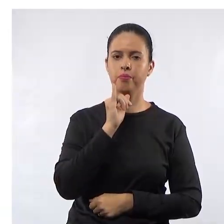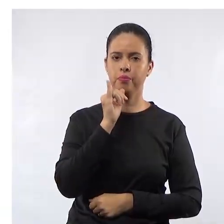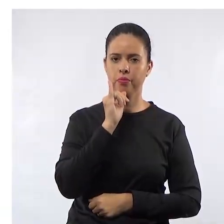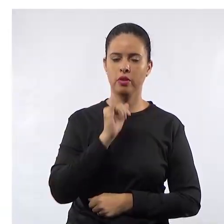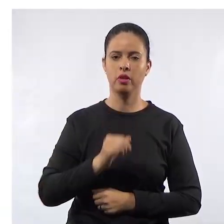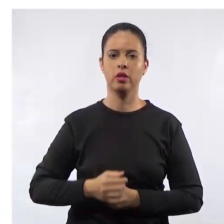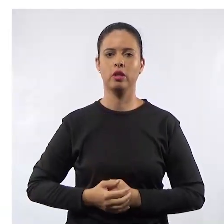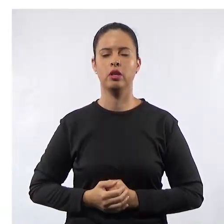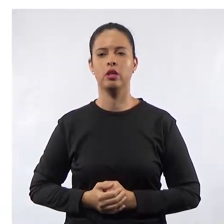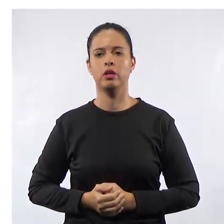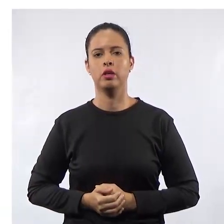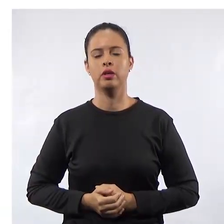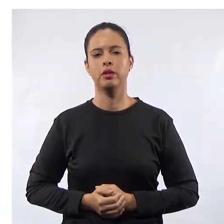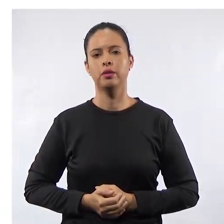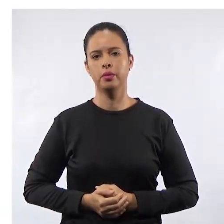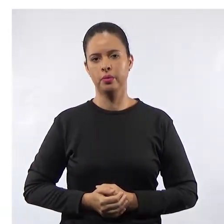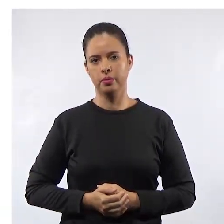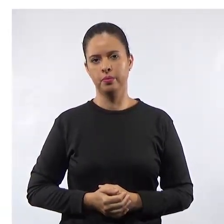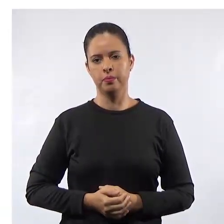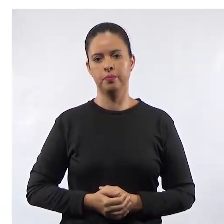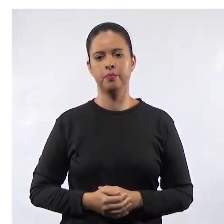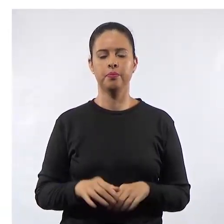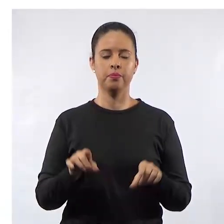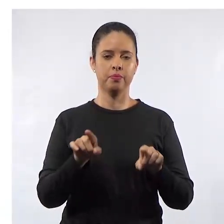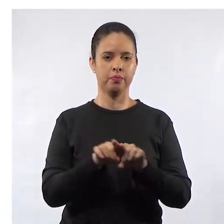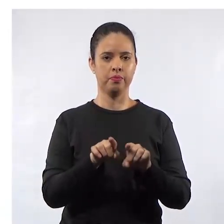um rol exemplificativo.